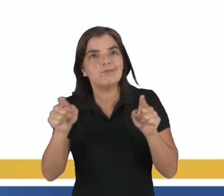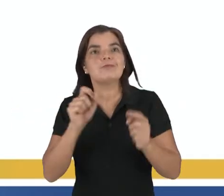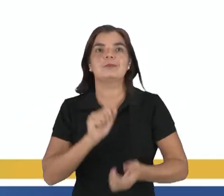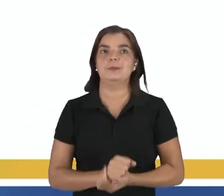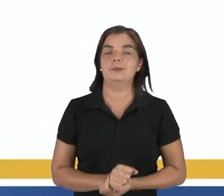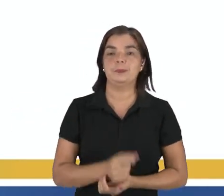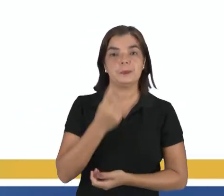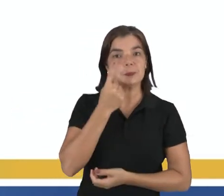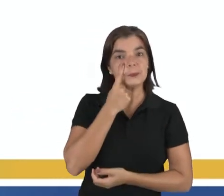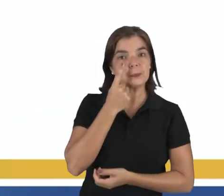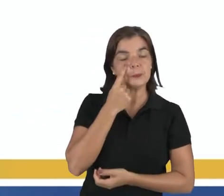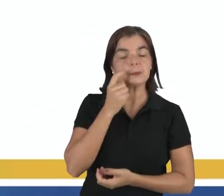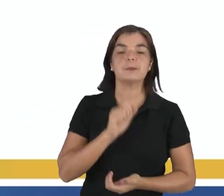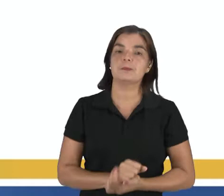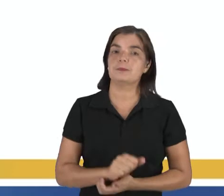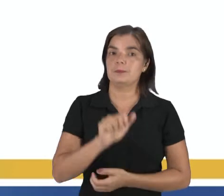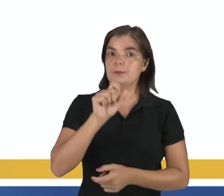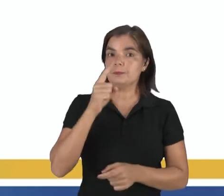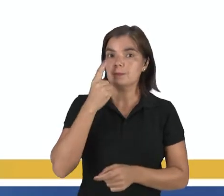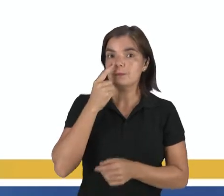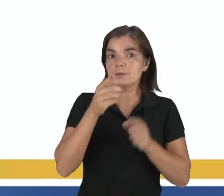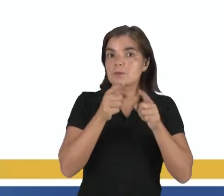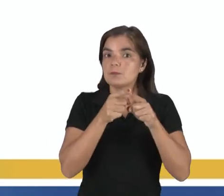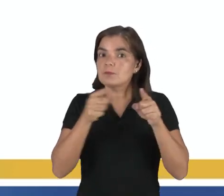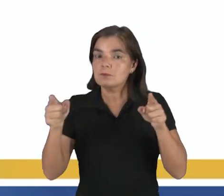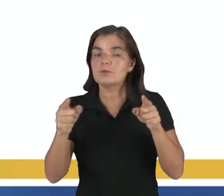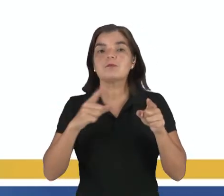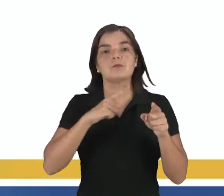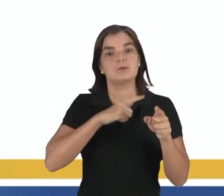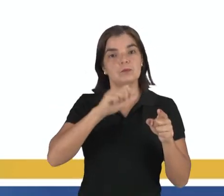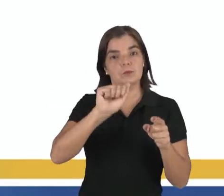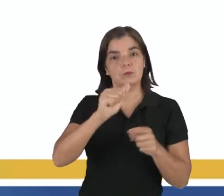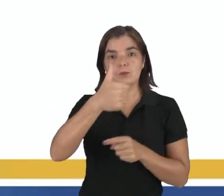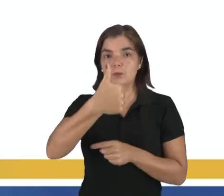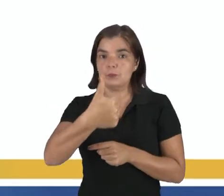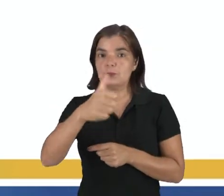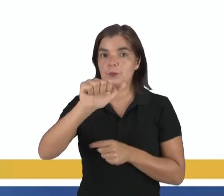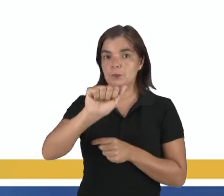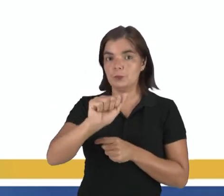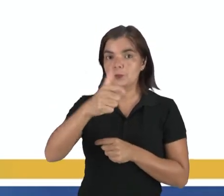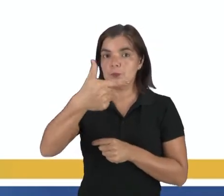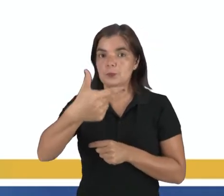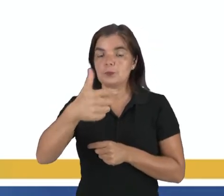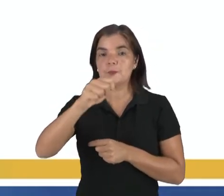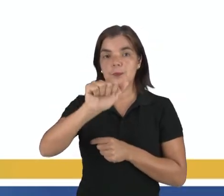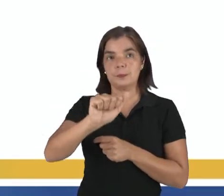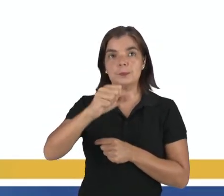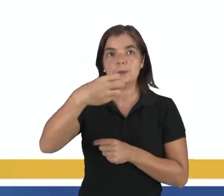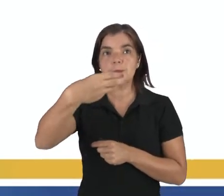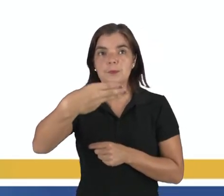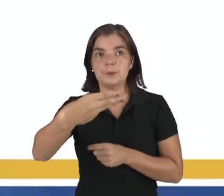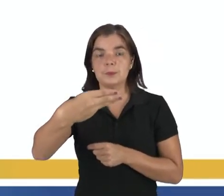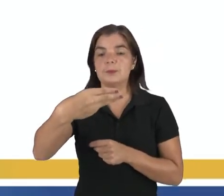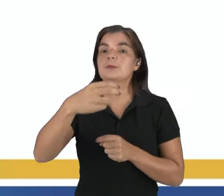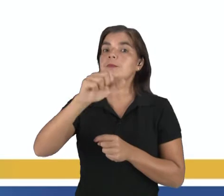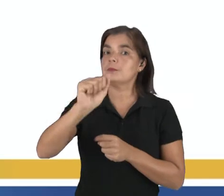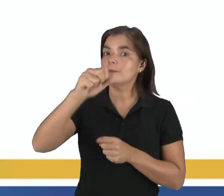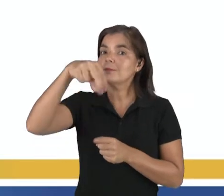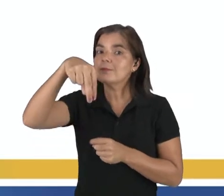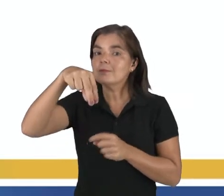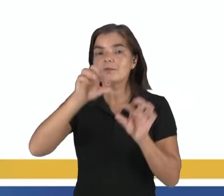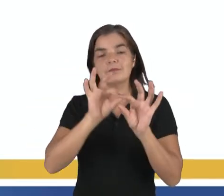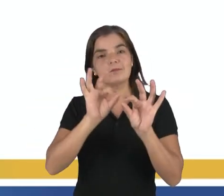são. Então, acompanhe aí a nomenclatura. Então, nesse caso, nós vamos ter o A1, o A2, o A3 e o